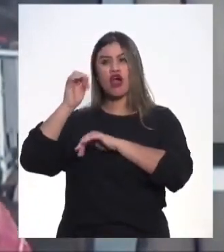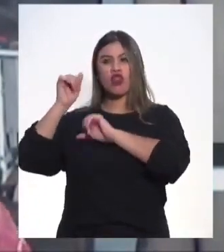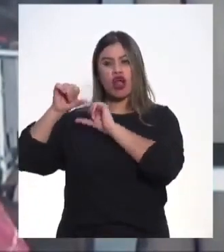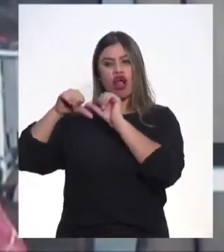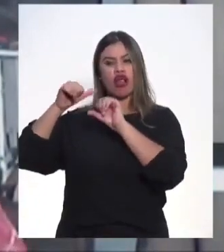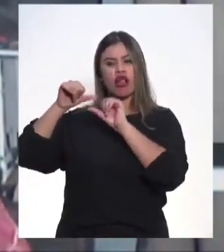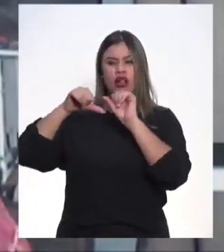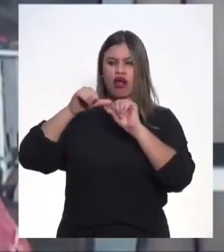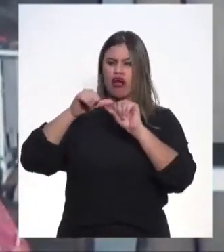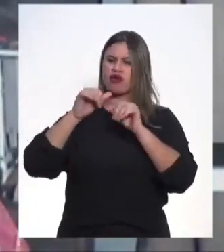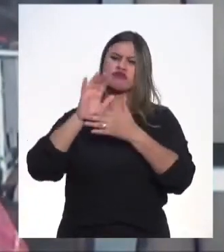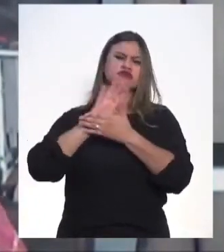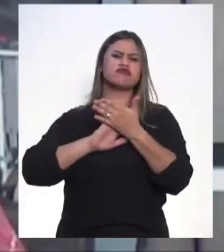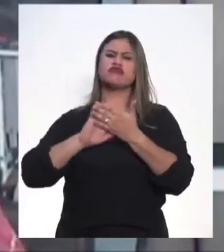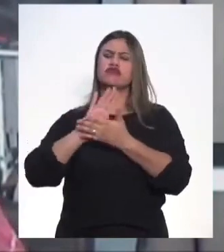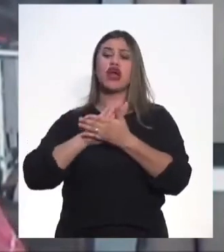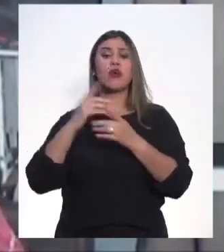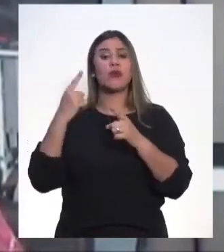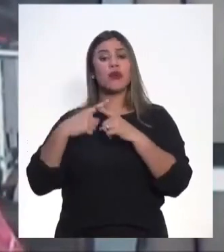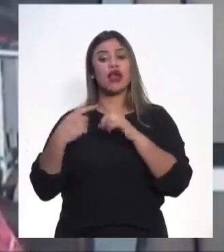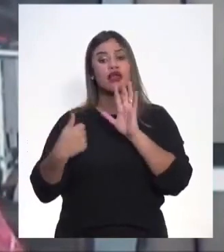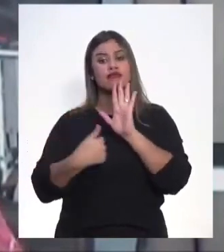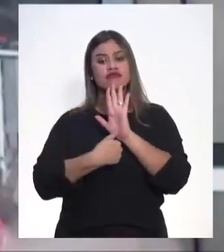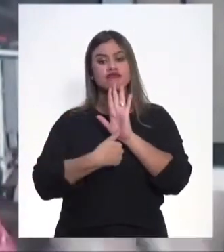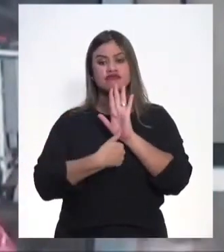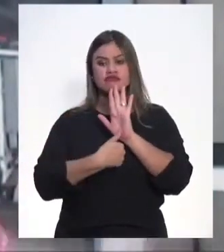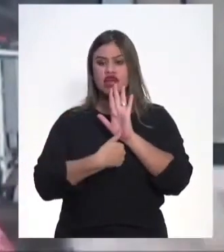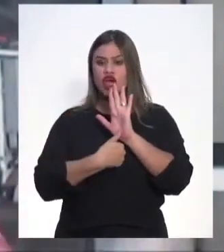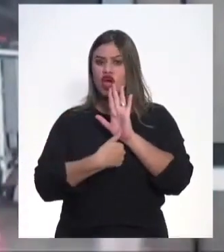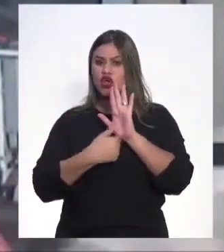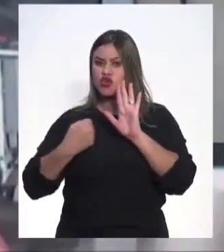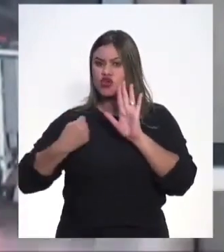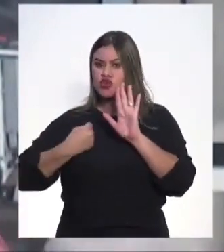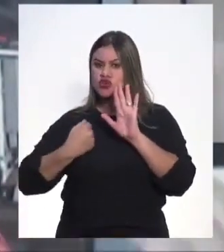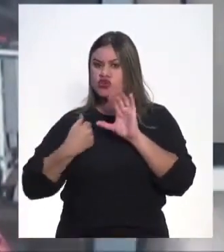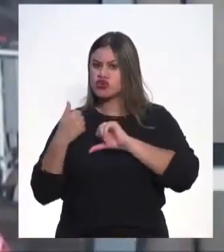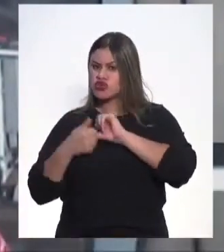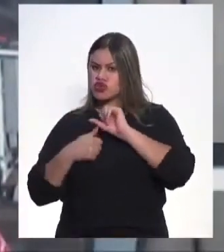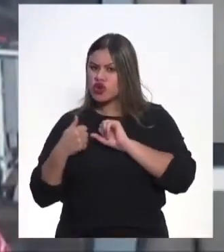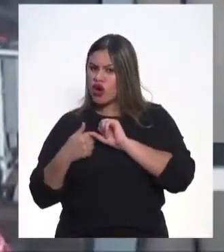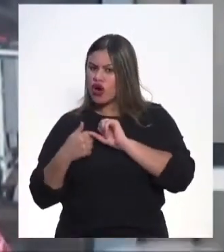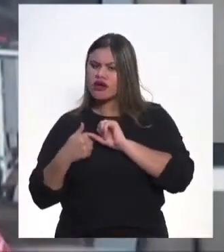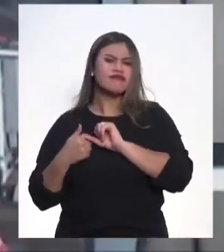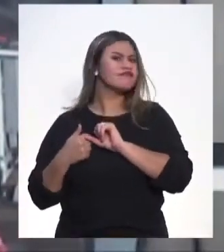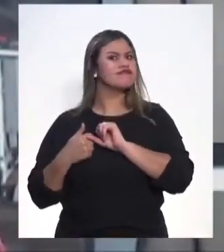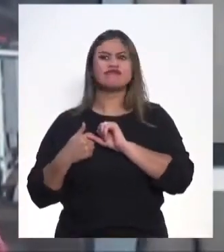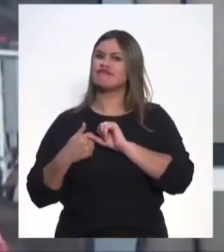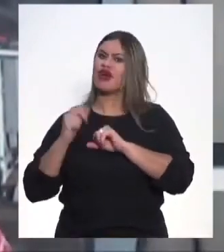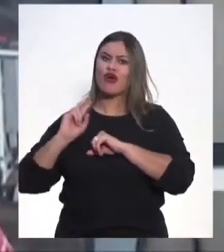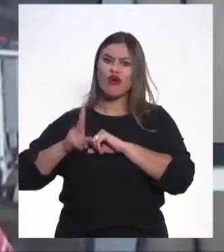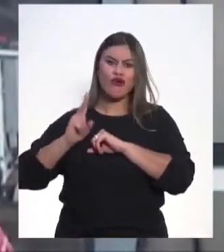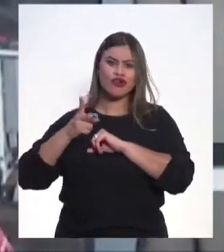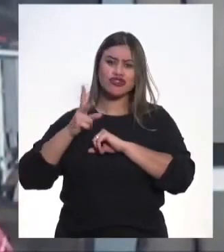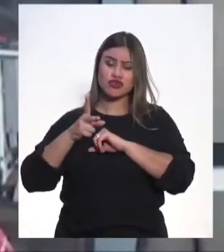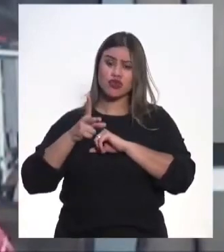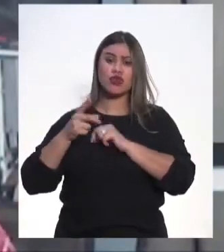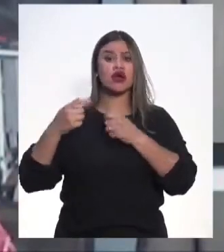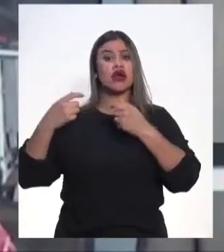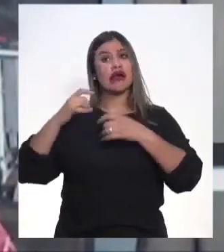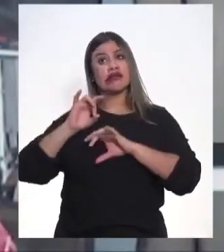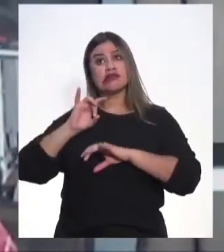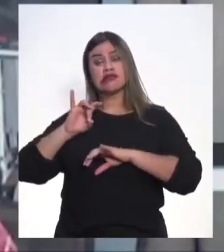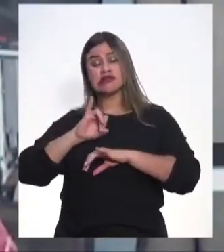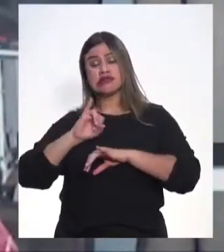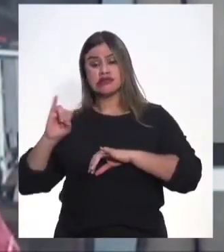muda. Porque o nosso número do RG não muda, né? A não ser que a gente faça um RG em outro estado. Então, esses processos de